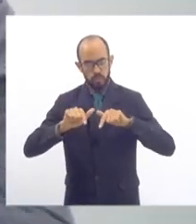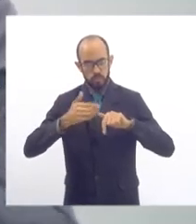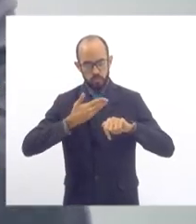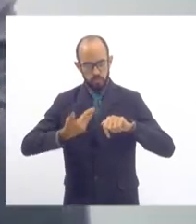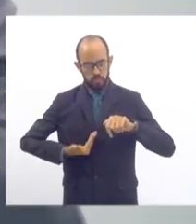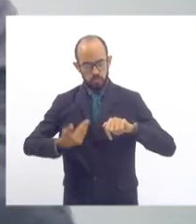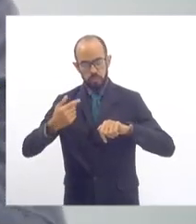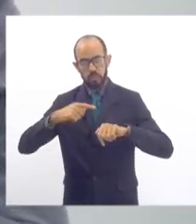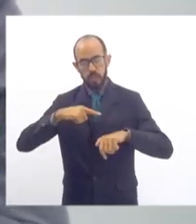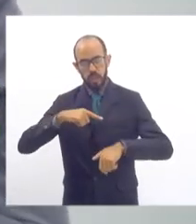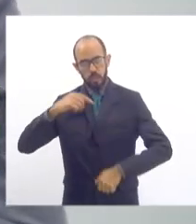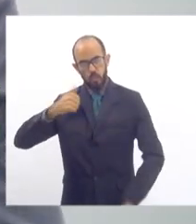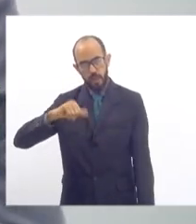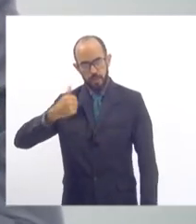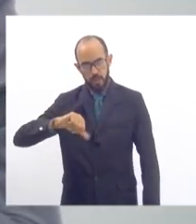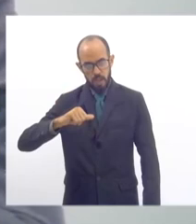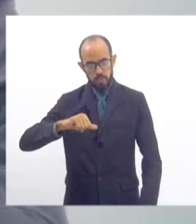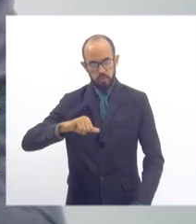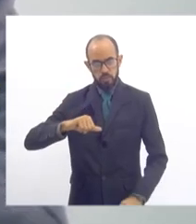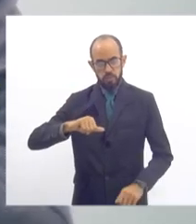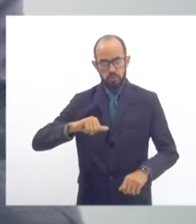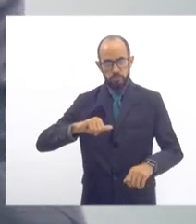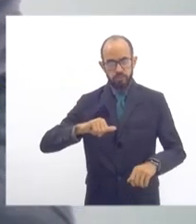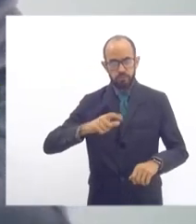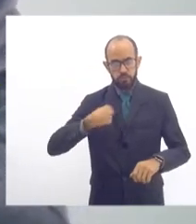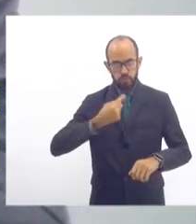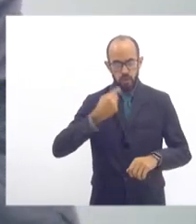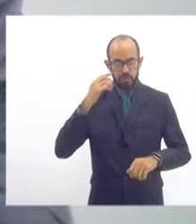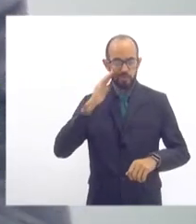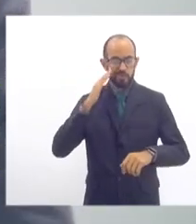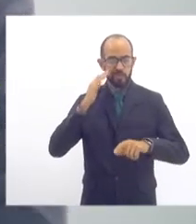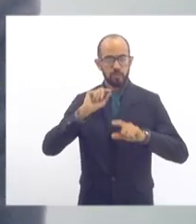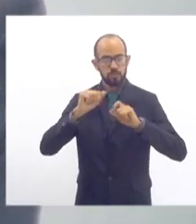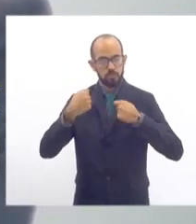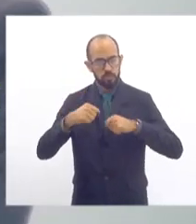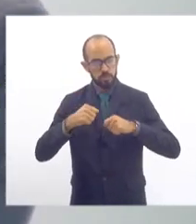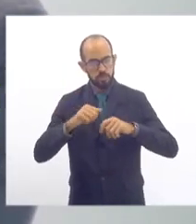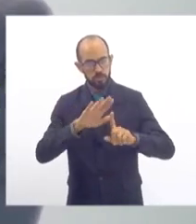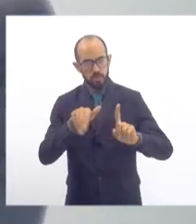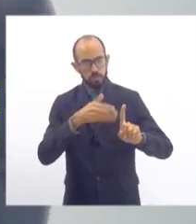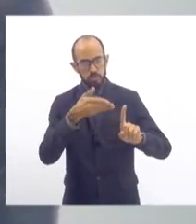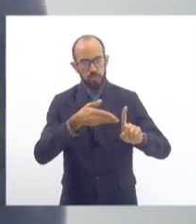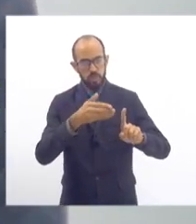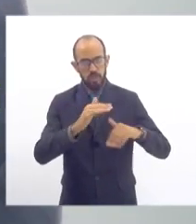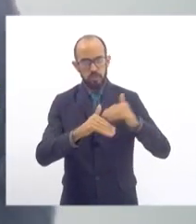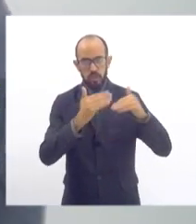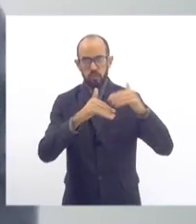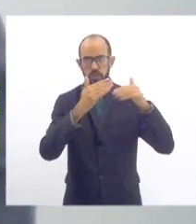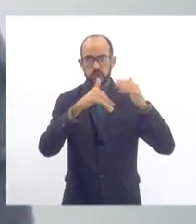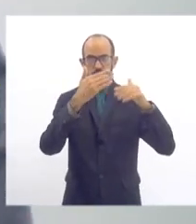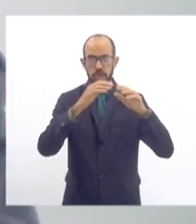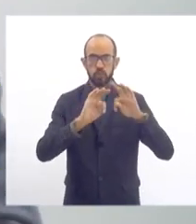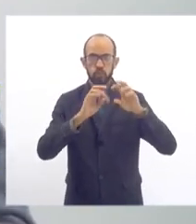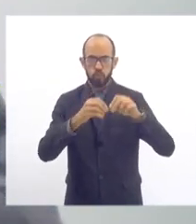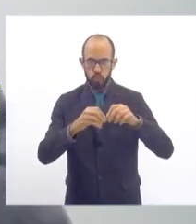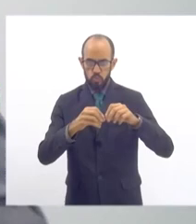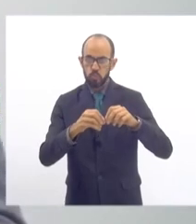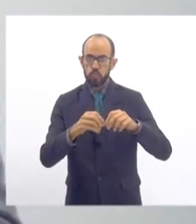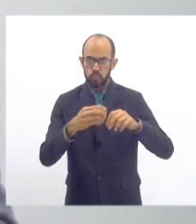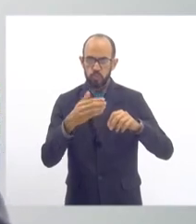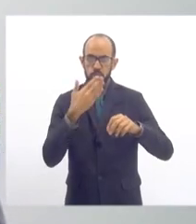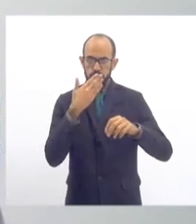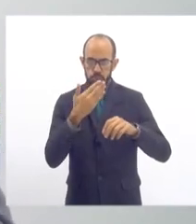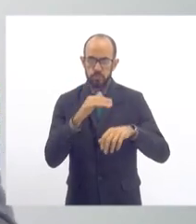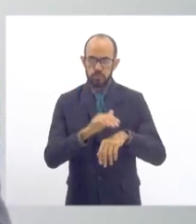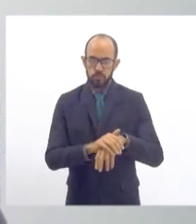só o serviço público do DETRAN. Mas a gente entende que, para isso, tem que ter dignidade, tem que avançar nesses pontos que estão colocados. E a gente entende que a